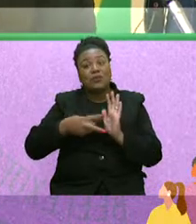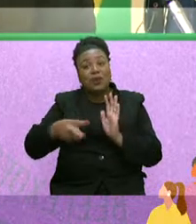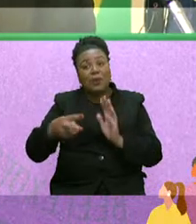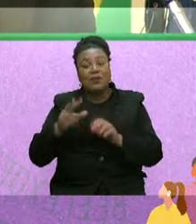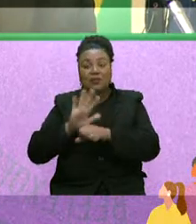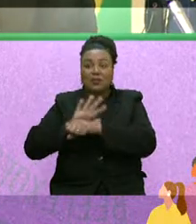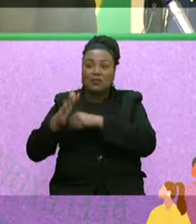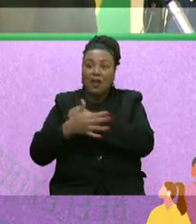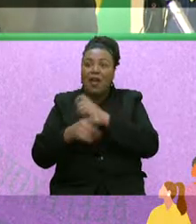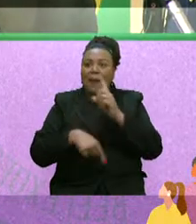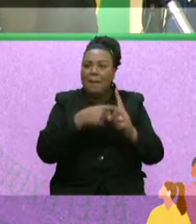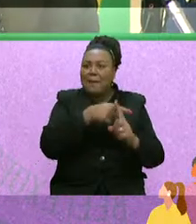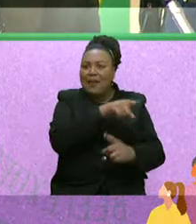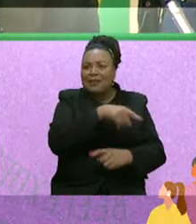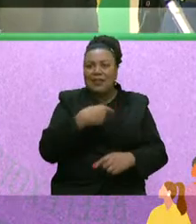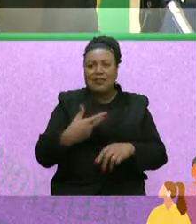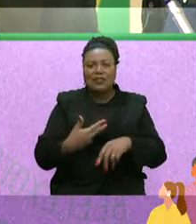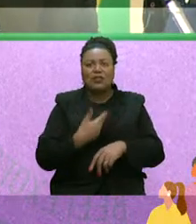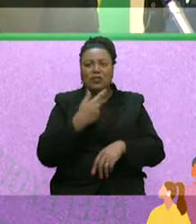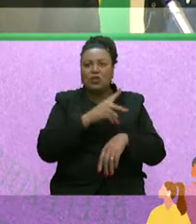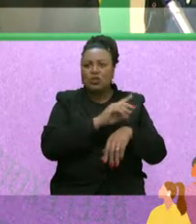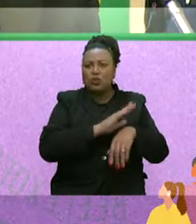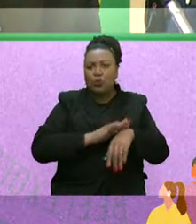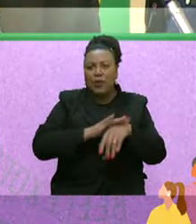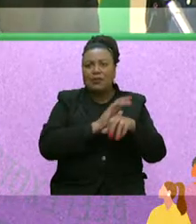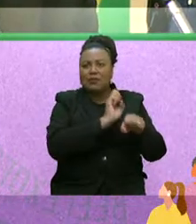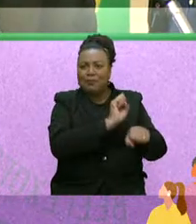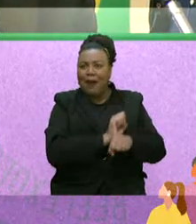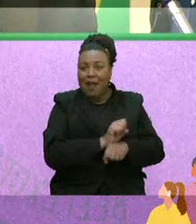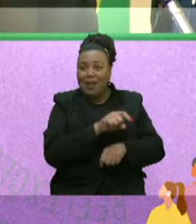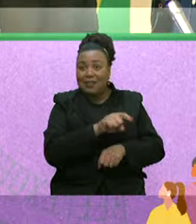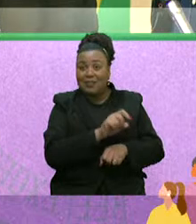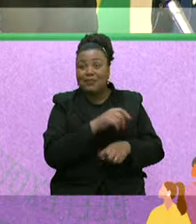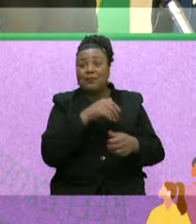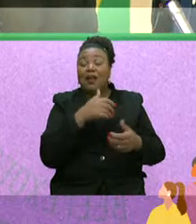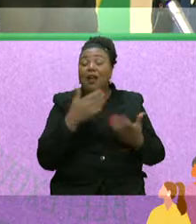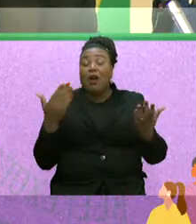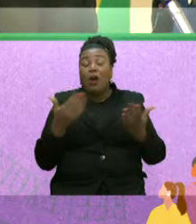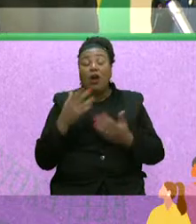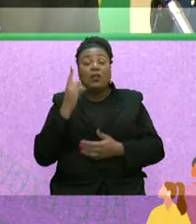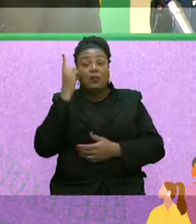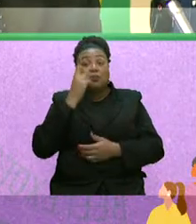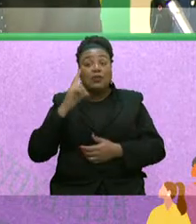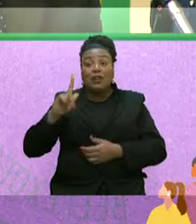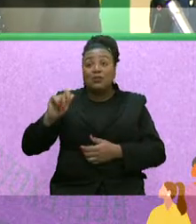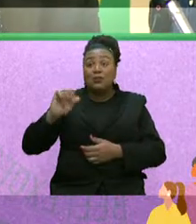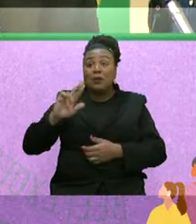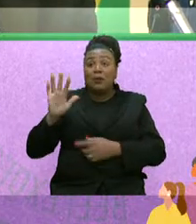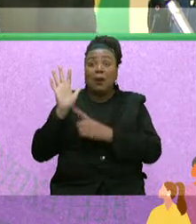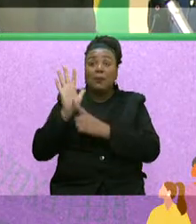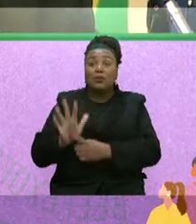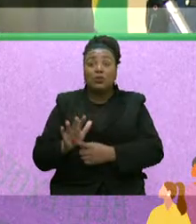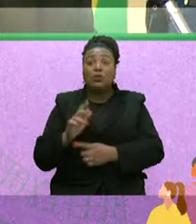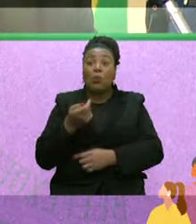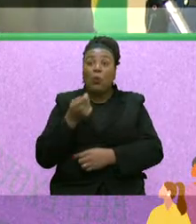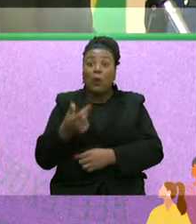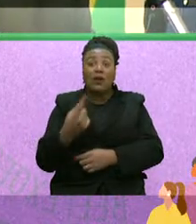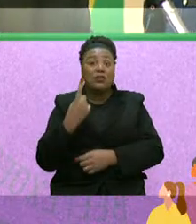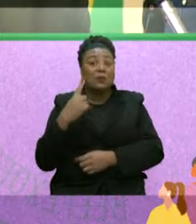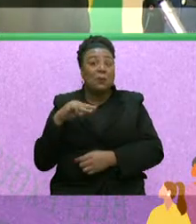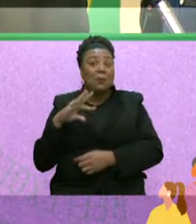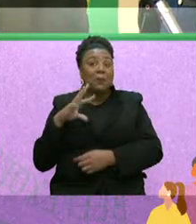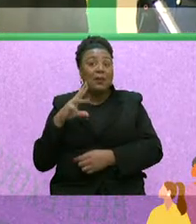demanda reprimida. O deputado Gabriel Souza apresentou os dados que nós tínhamos apresentado anteriormente, que quase 1 milhão de